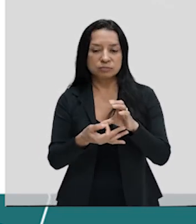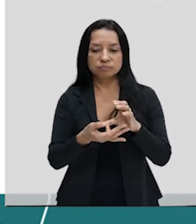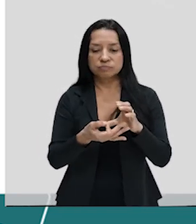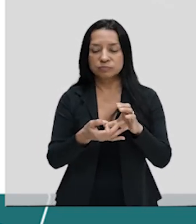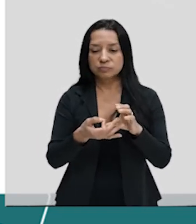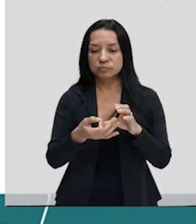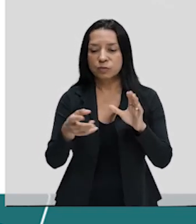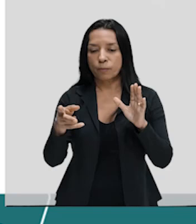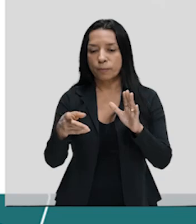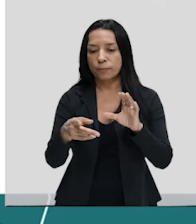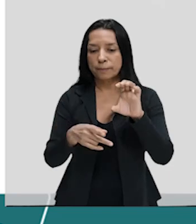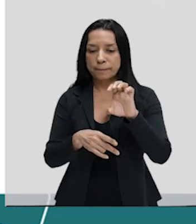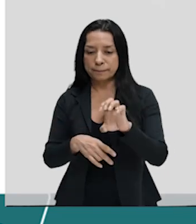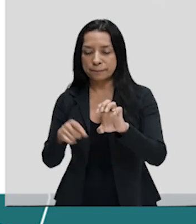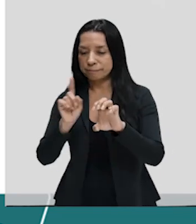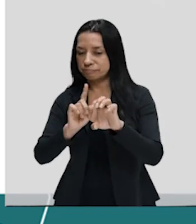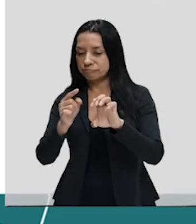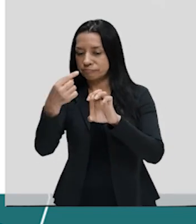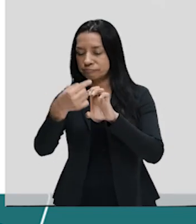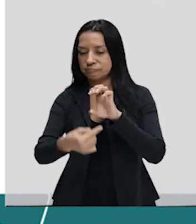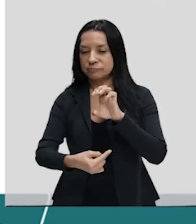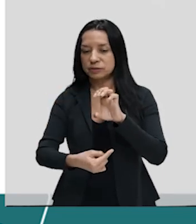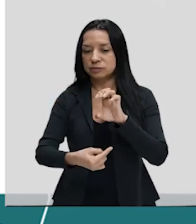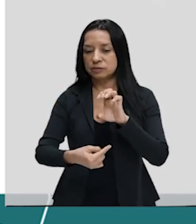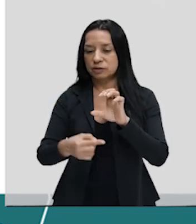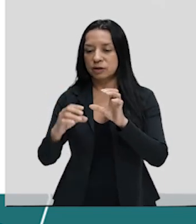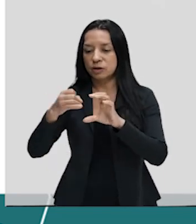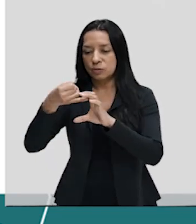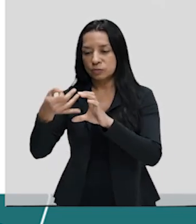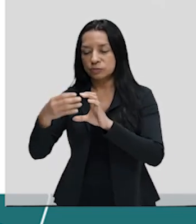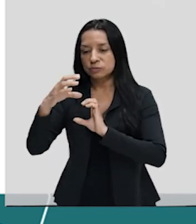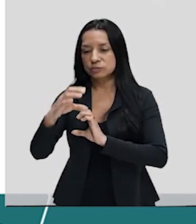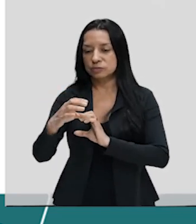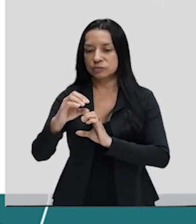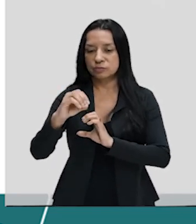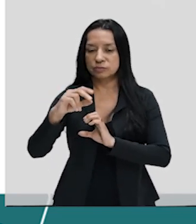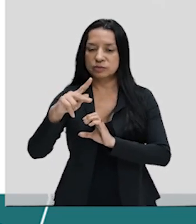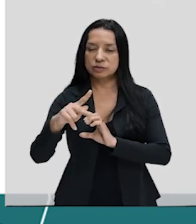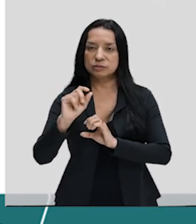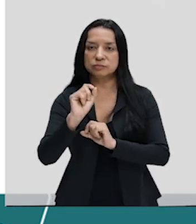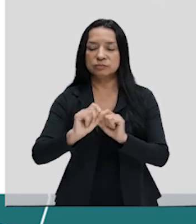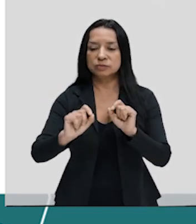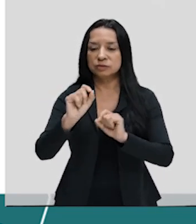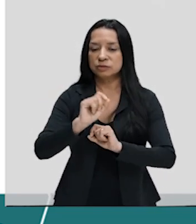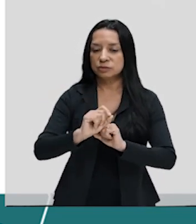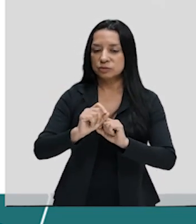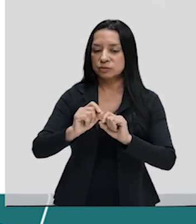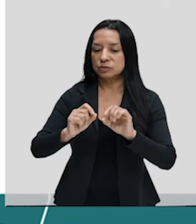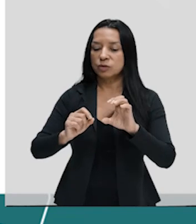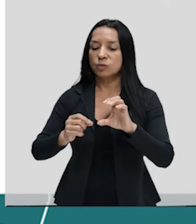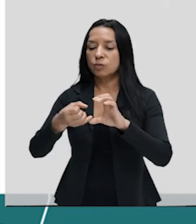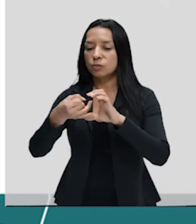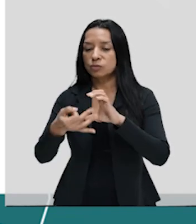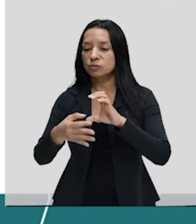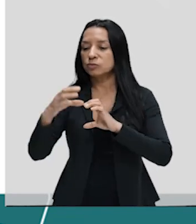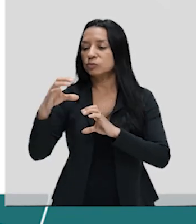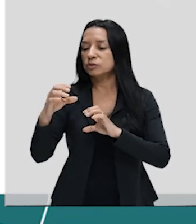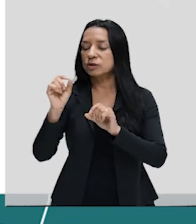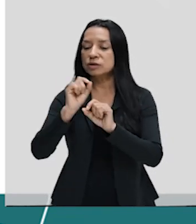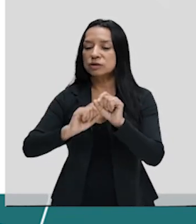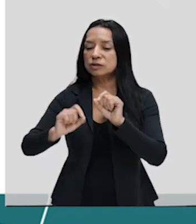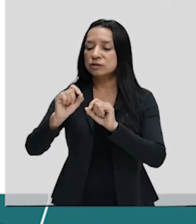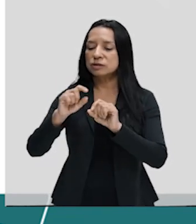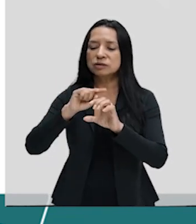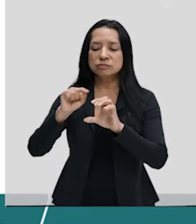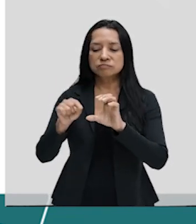vai pertencer ao conjunto C, tá bom, gente? Então, é isso, sobre esse conjunto C, quem é que está nele e